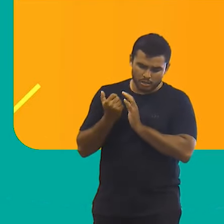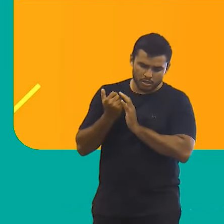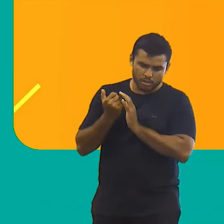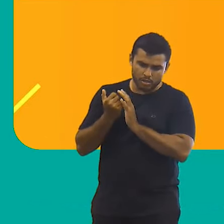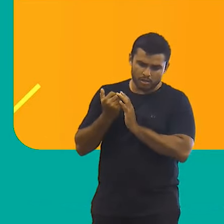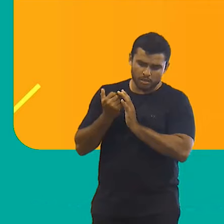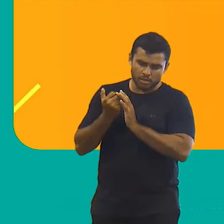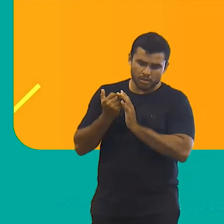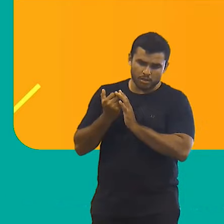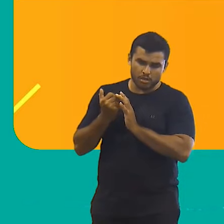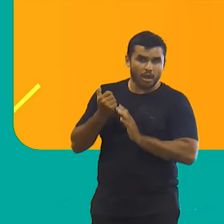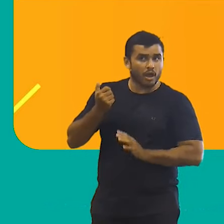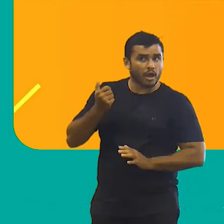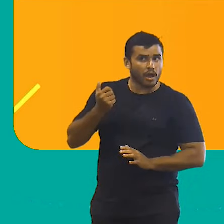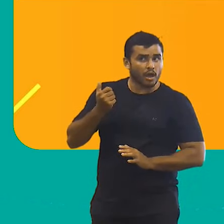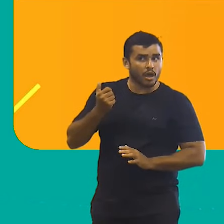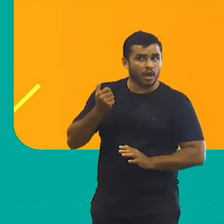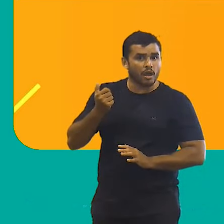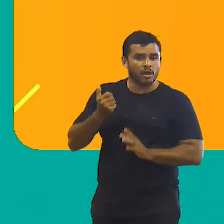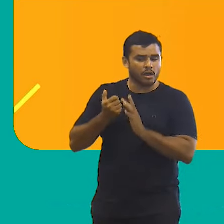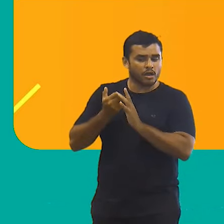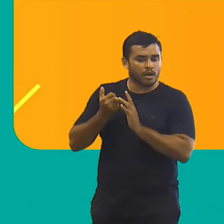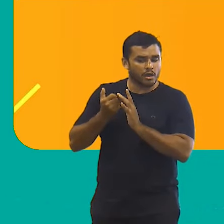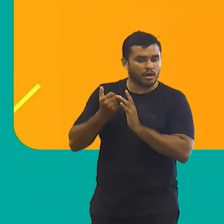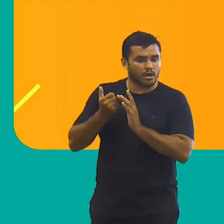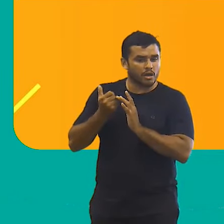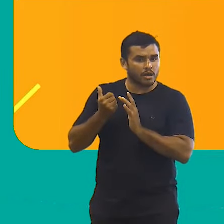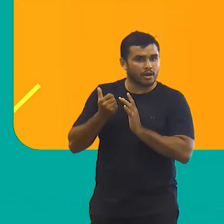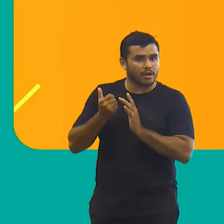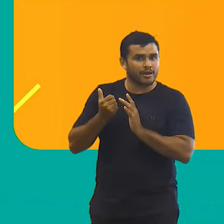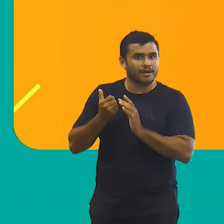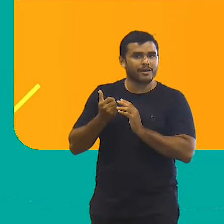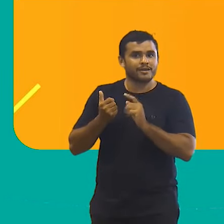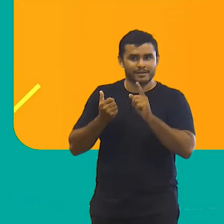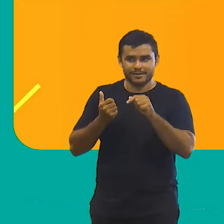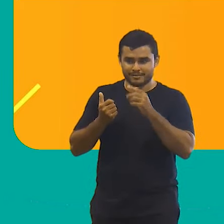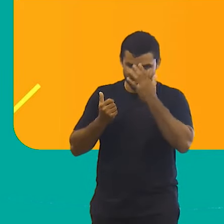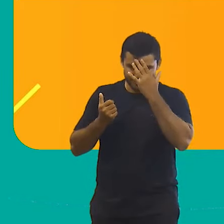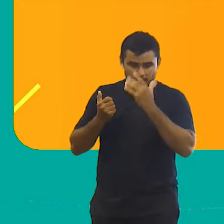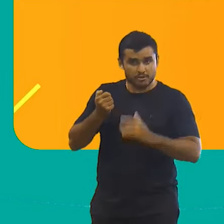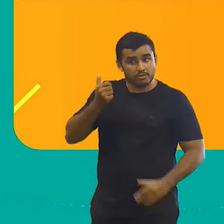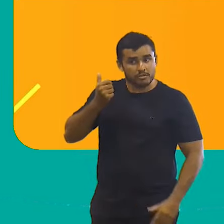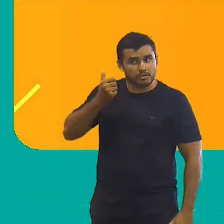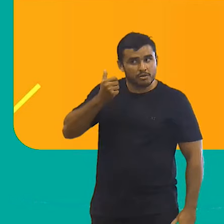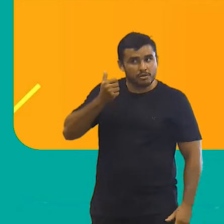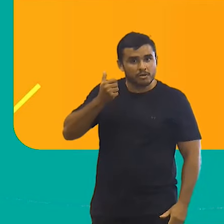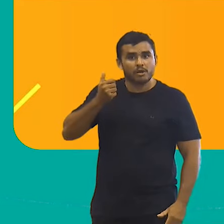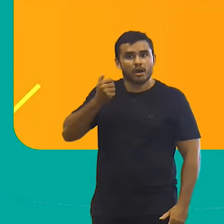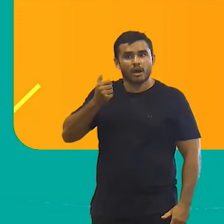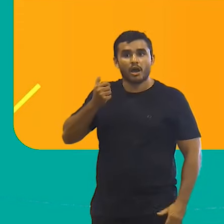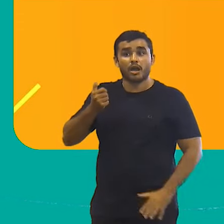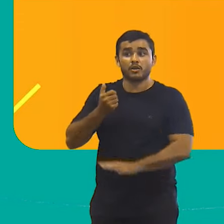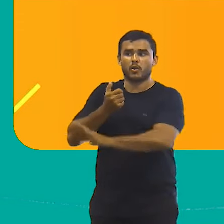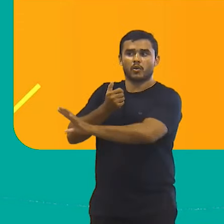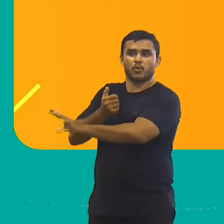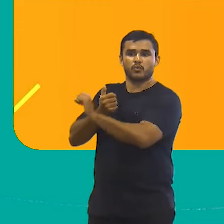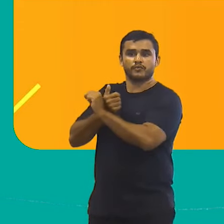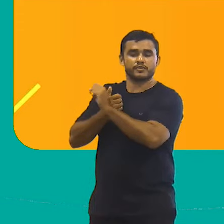escrever sintonia, setinha, ressonância, setinha,